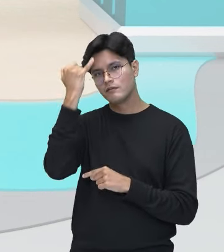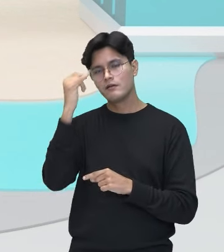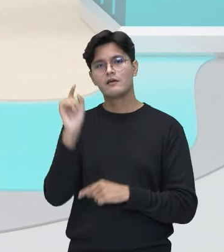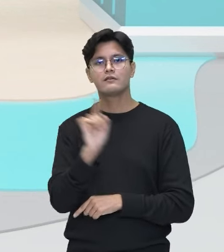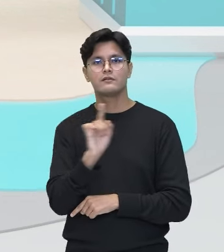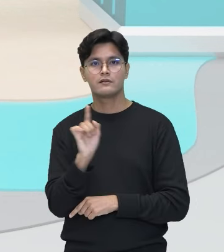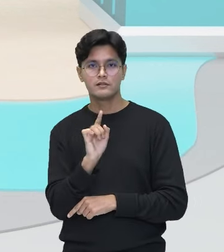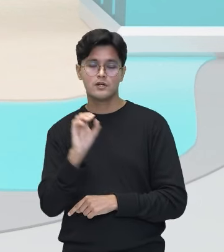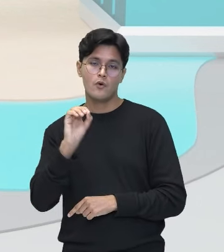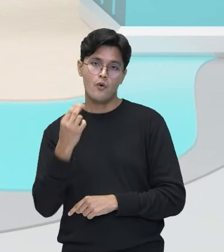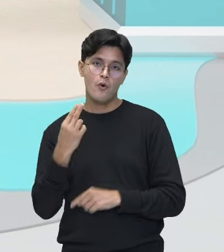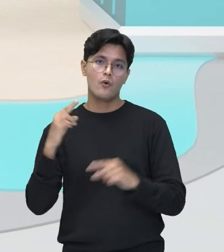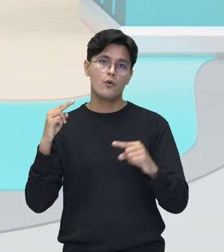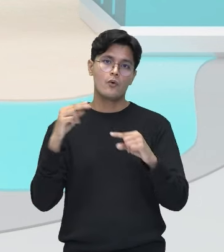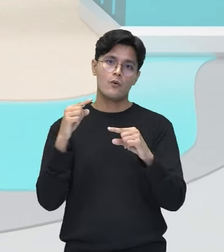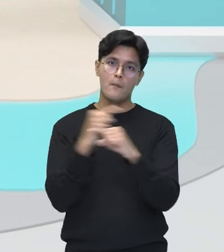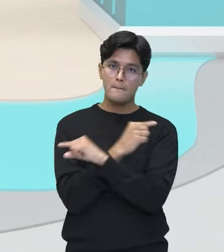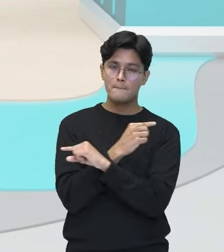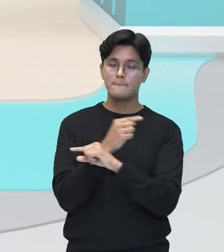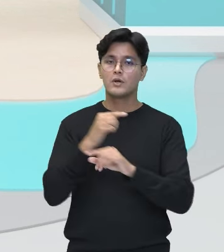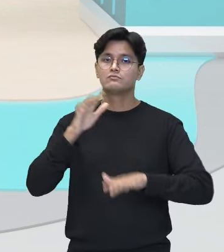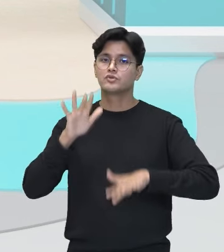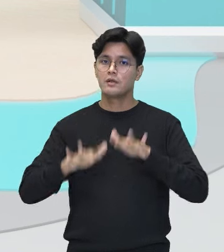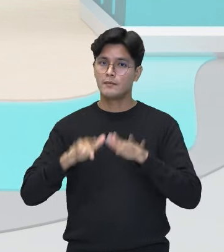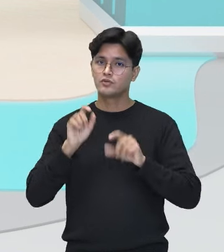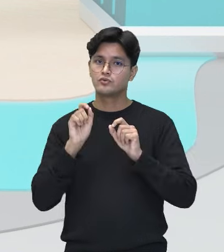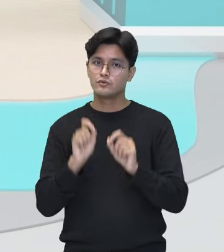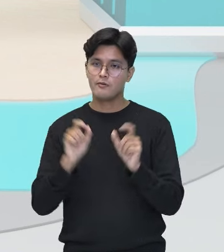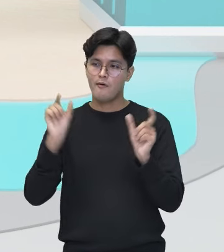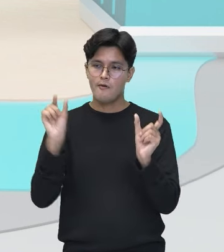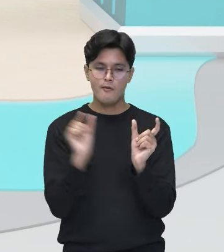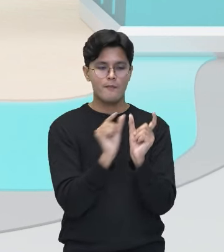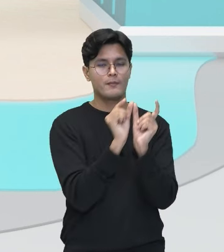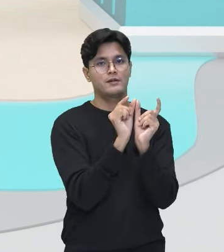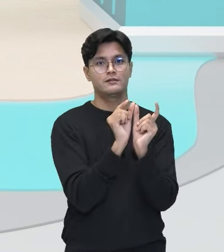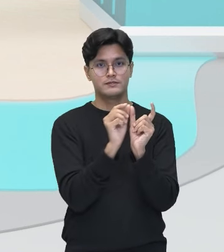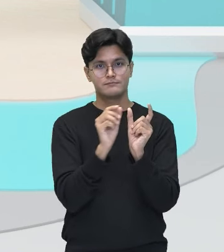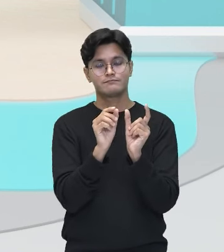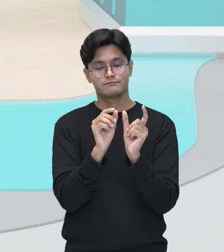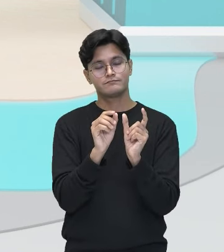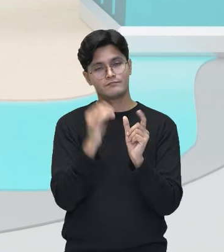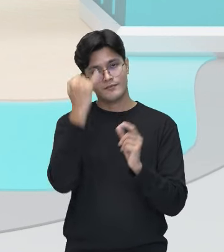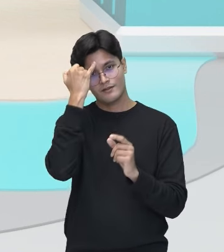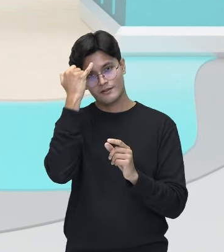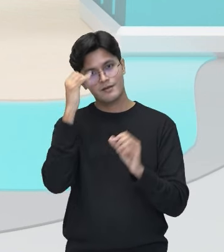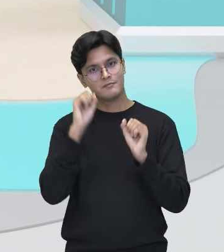seu pedacinho de palavra de prefixo que você utilizar, a ideia vai mudar,